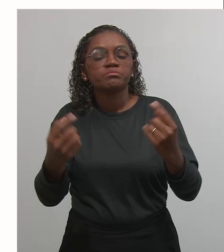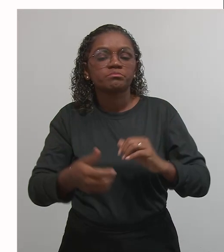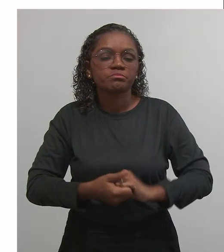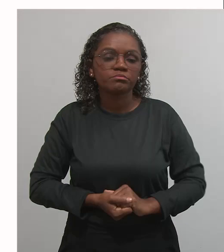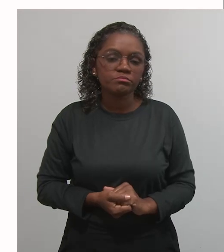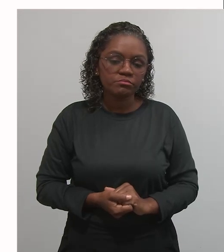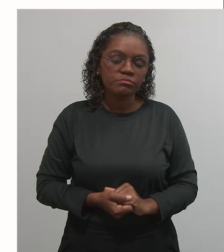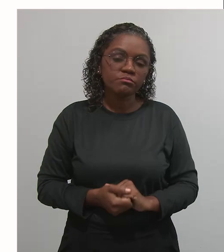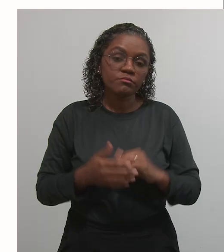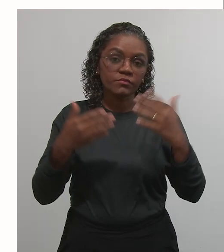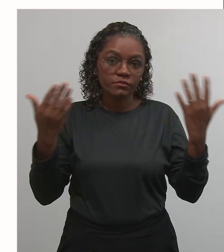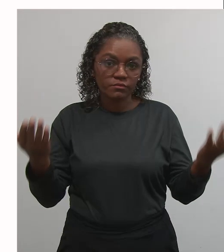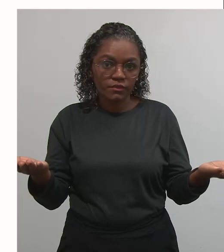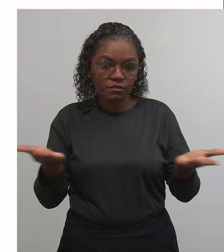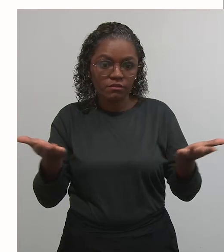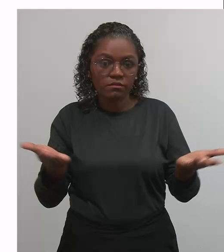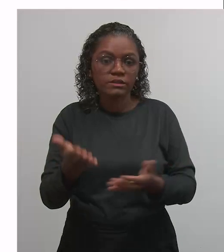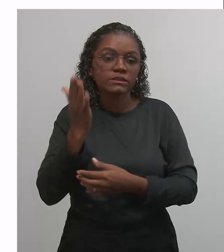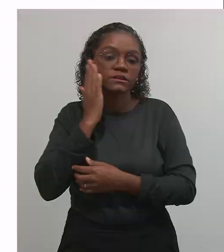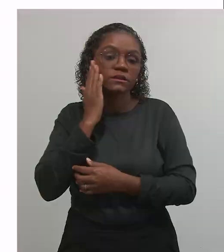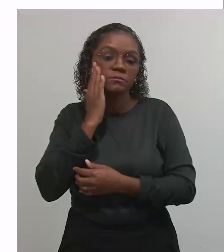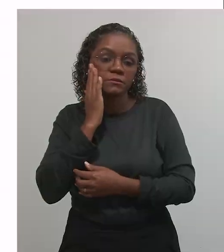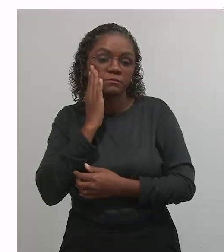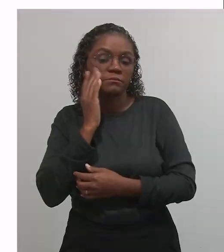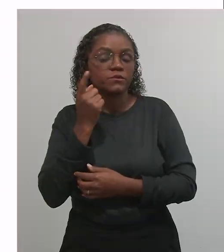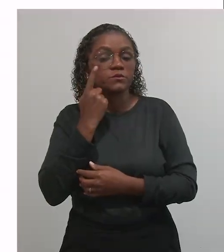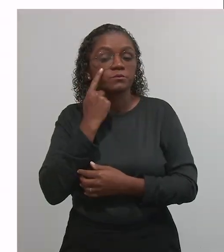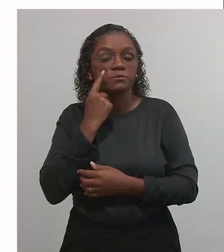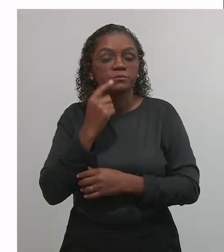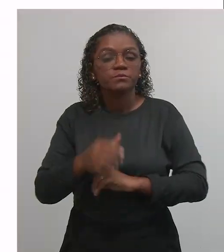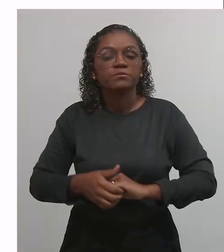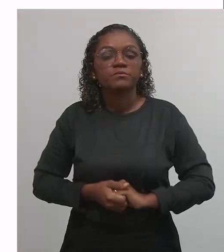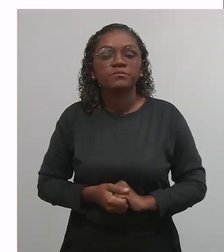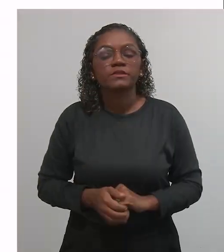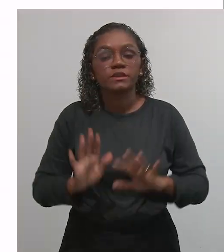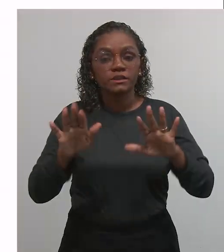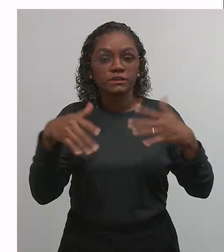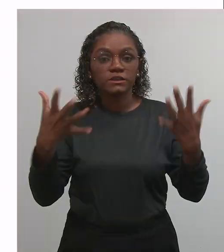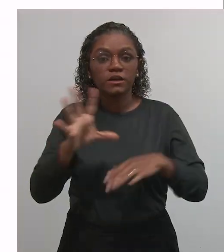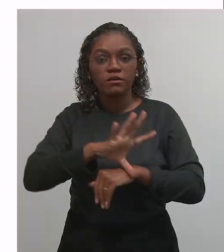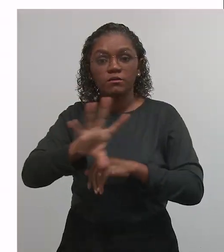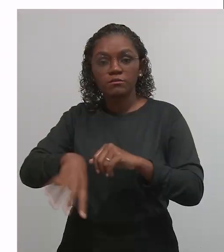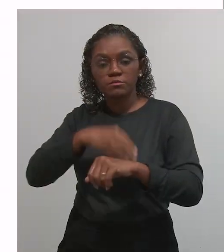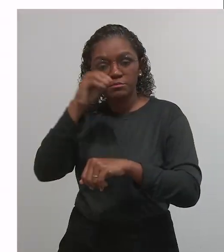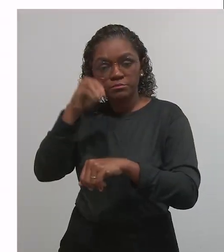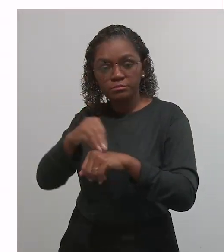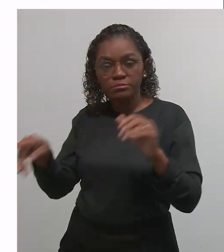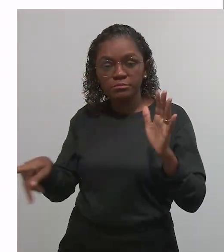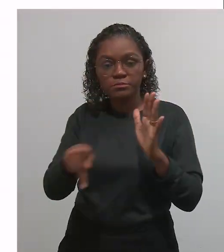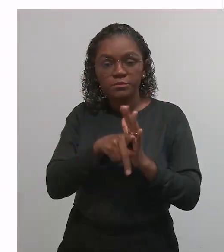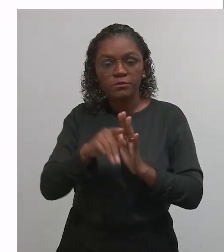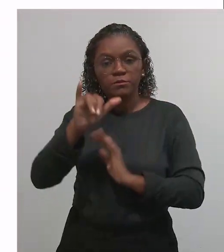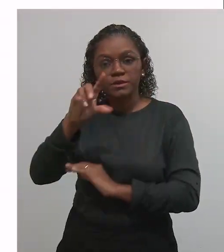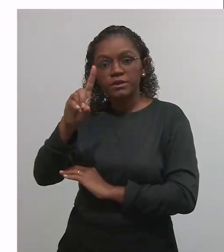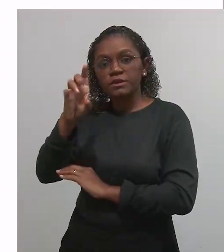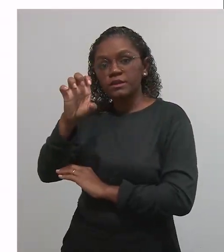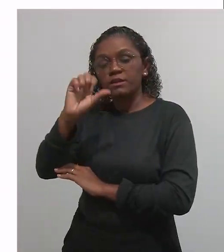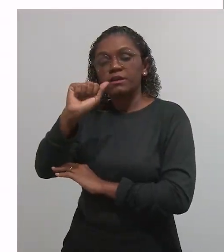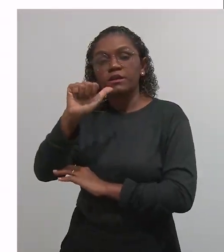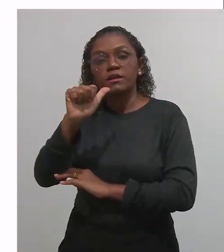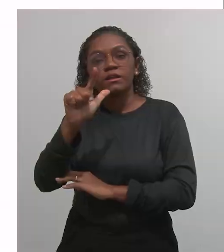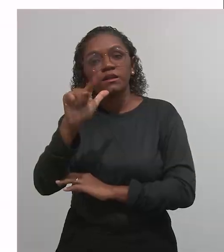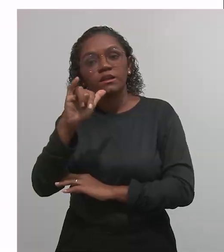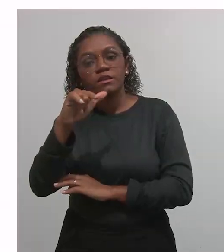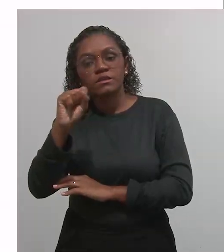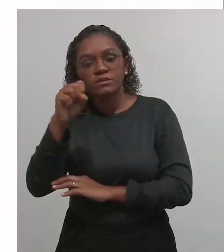como que funciona isso, tá bom? Comigo, vamos acompanhar? Bom, no pressuposto do idealismo reside no reconhecimento do